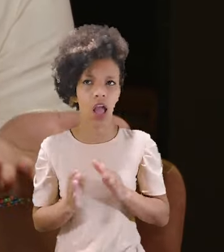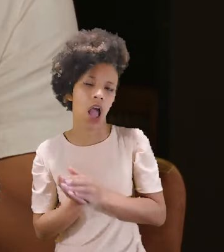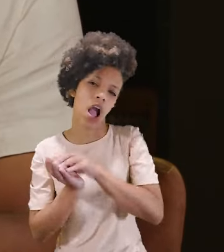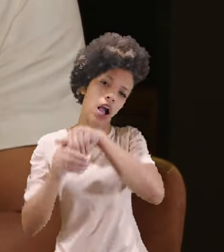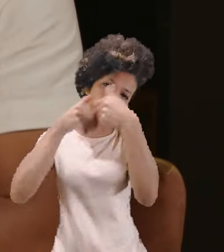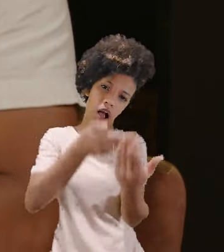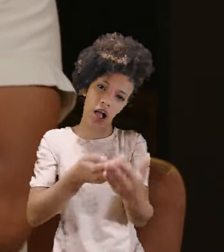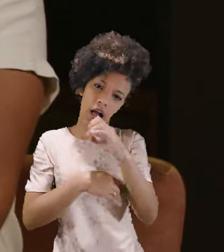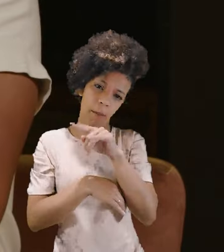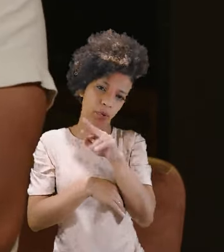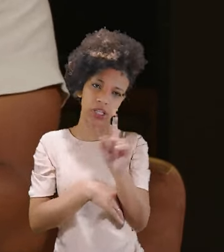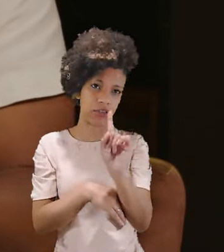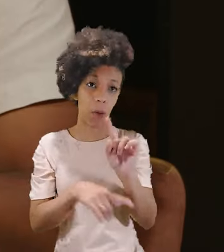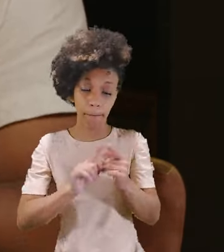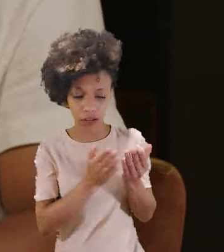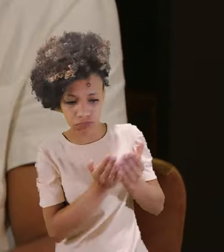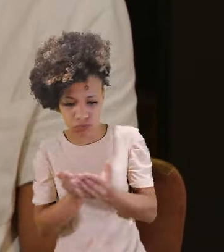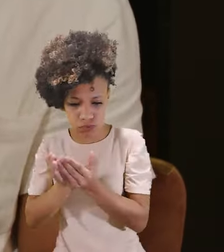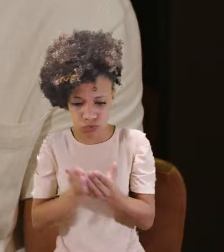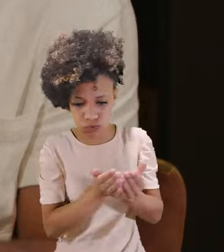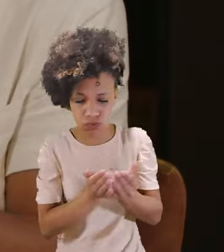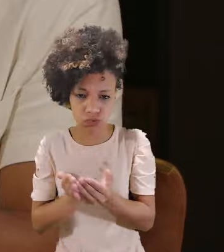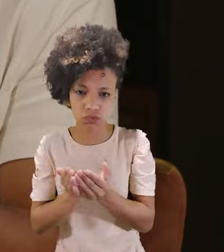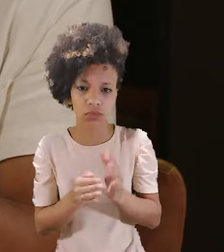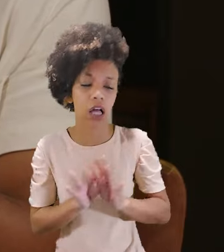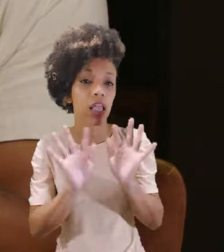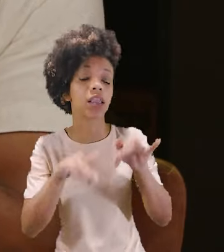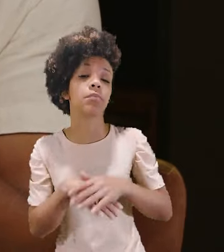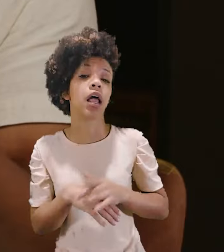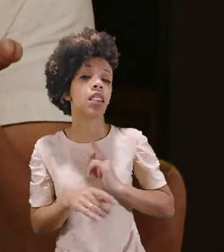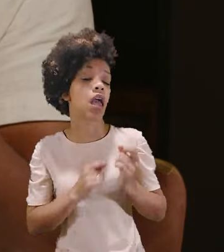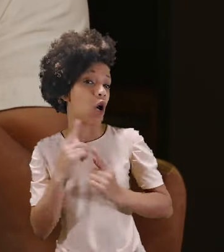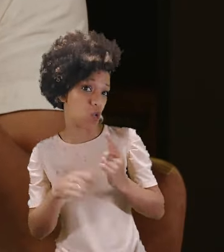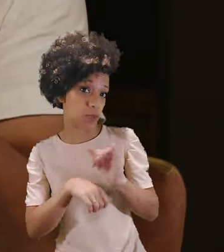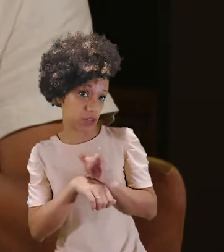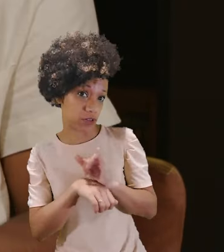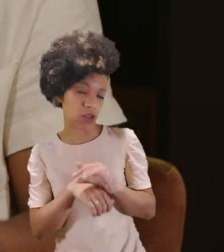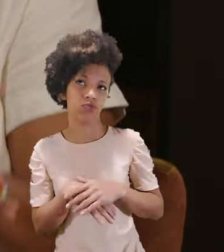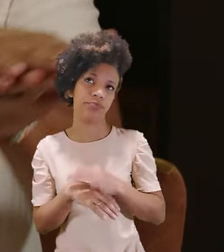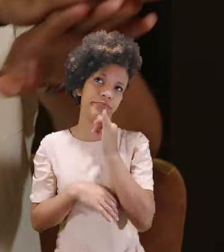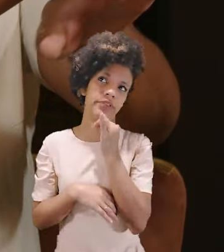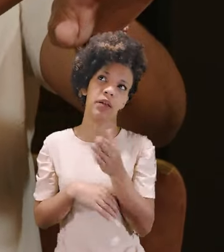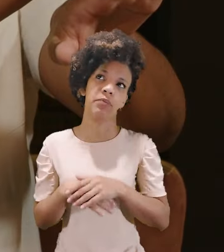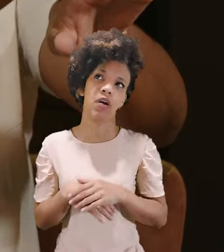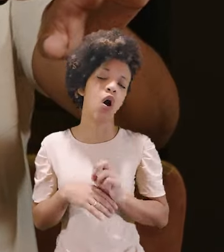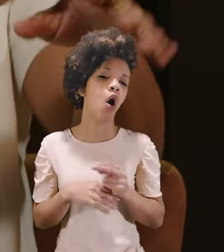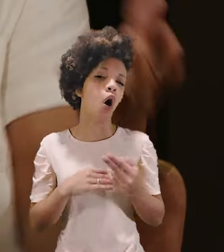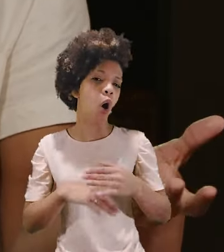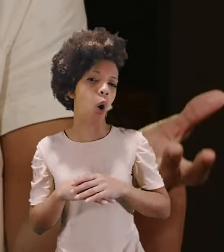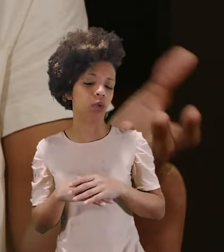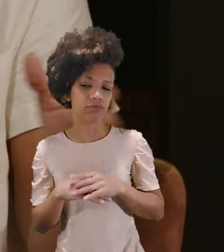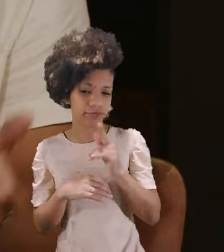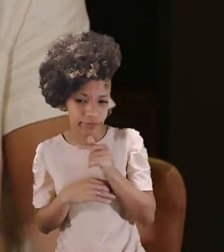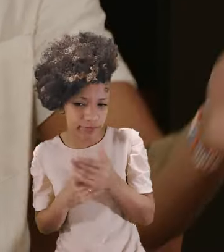não né mas assim ele realmente foi a balança bastante então quando o sistema de fabricação Existem algumas possibilidades né ou ele